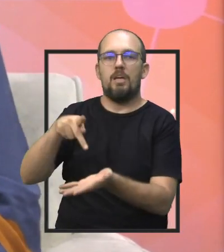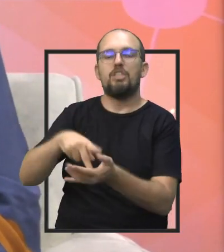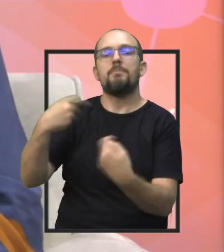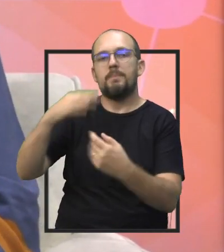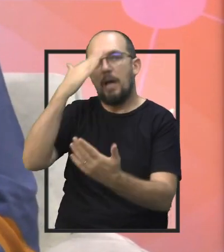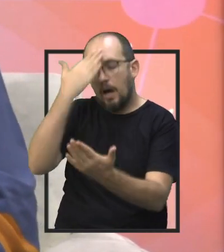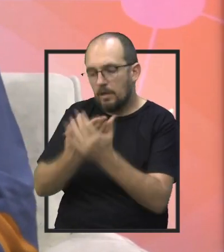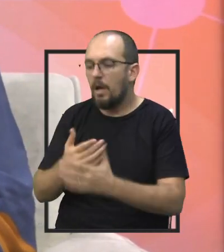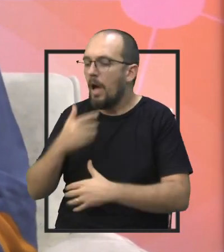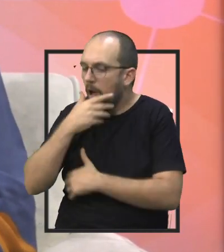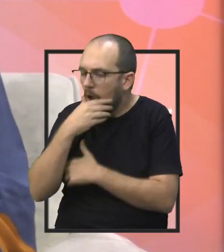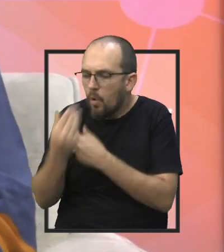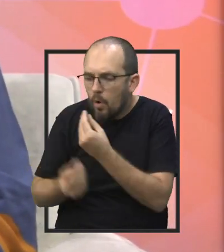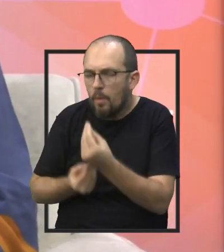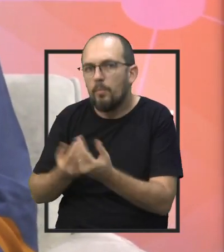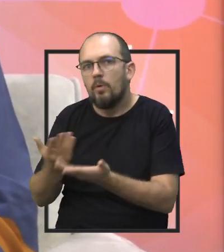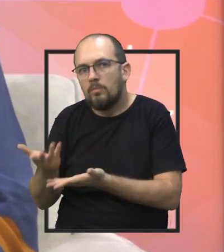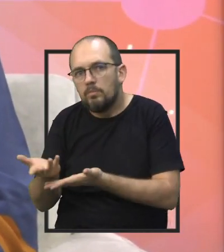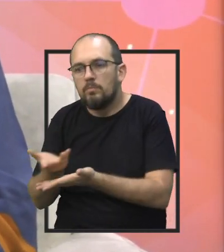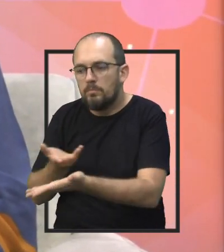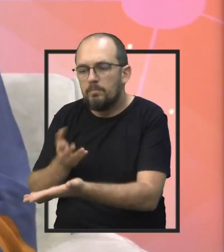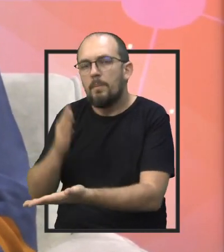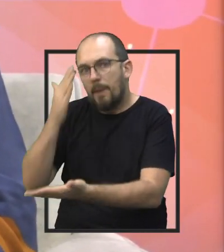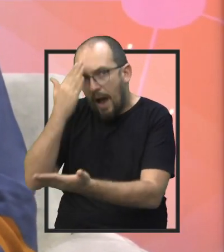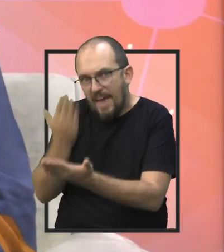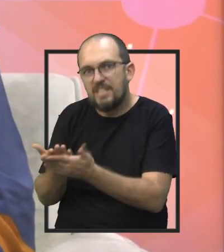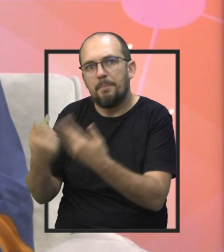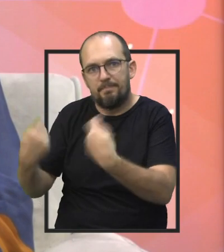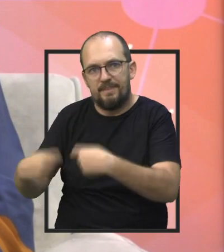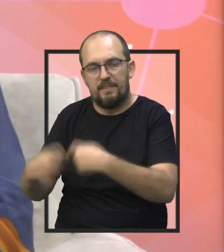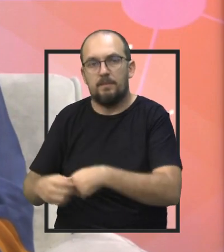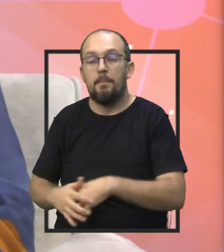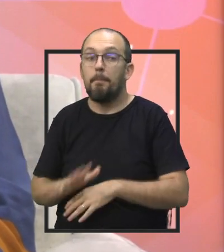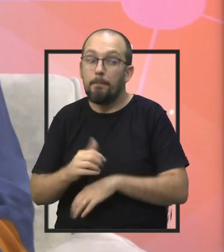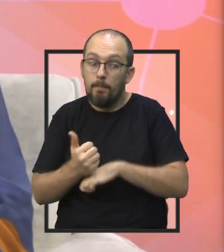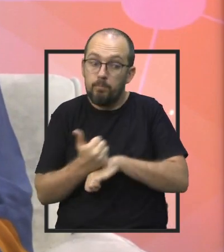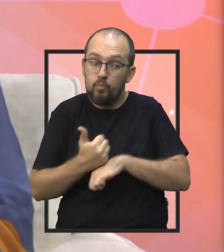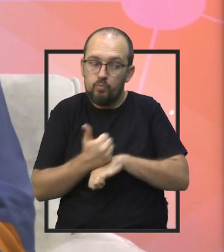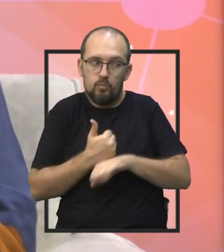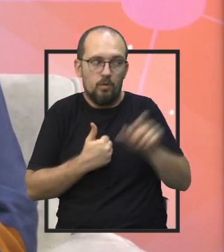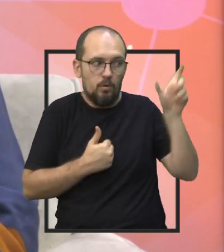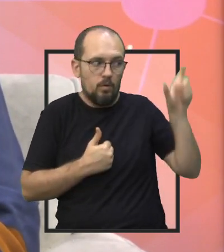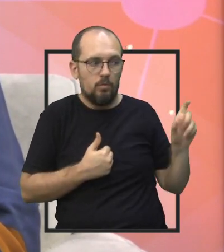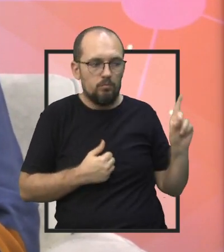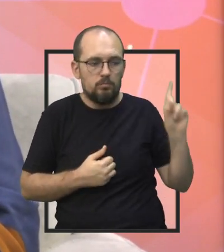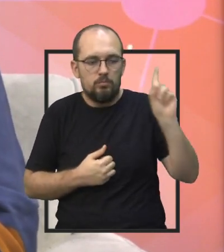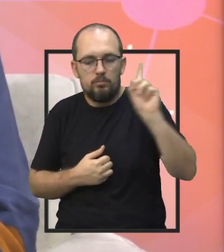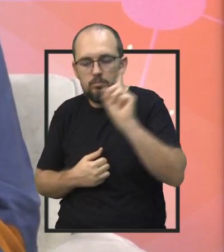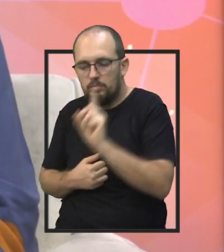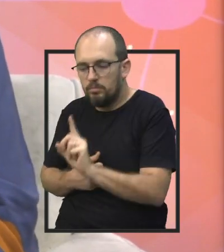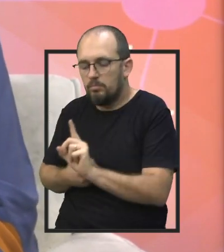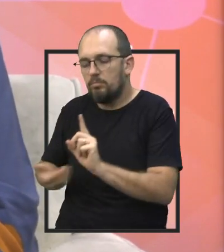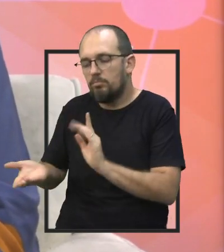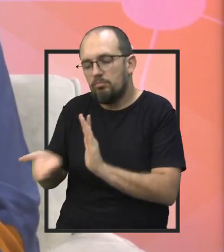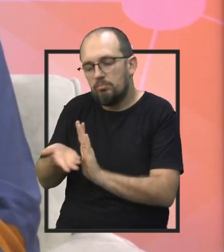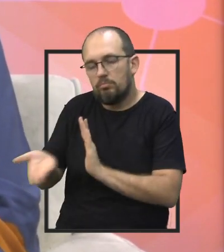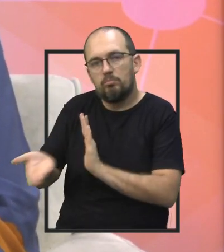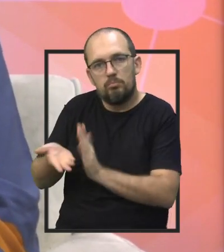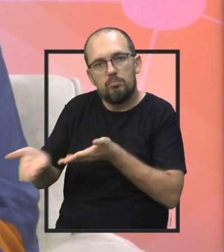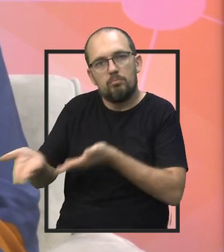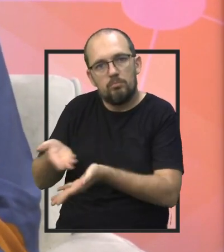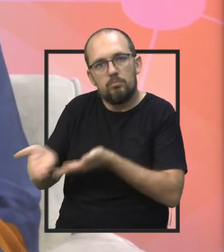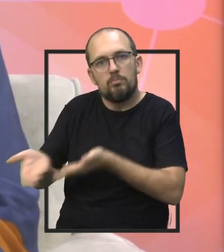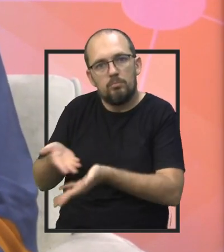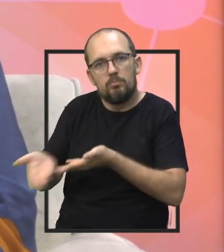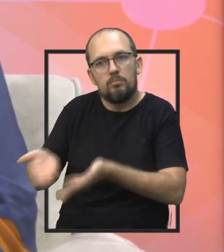precisa ser acreditada a todo tempo. Né? Só o profissional que está capacitado para poder fazer essa escuta dessa criança,